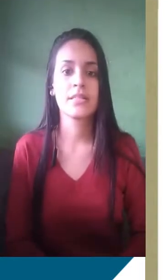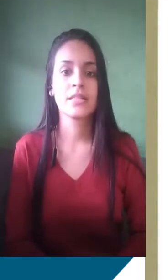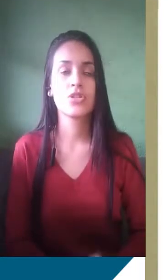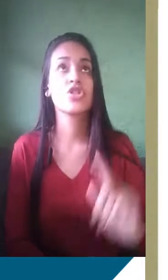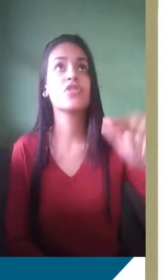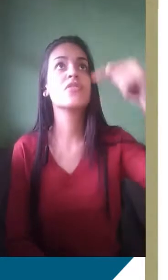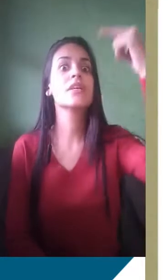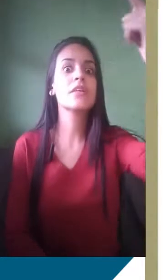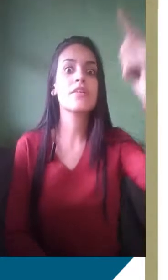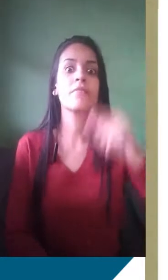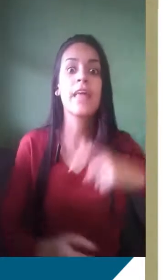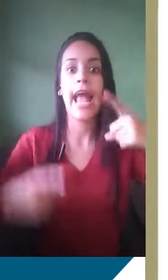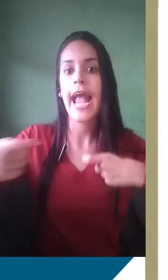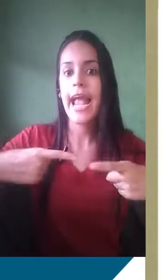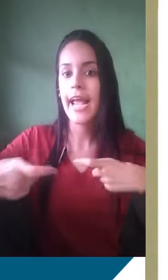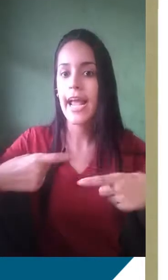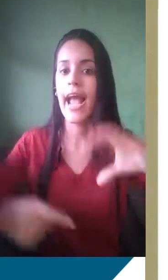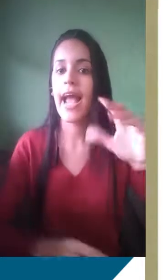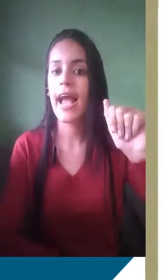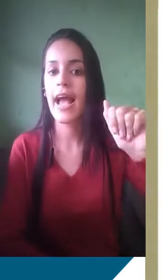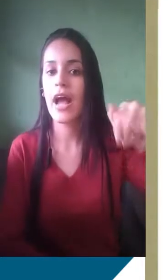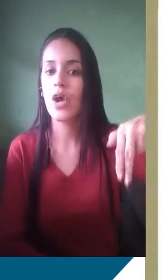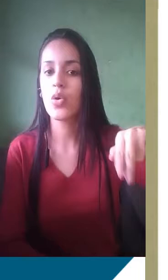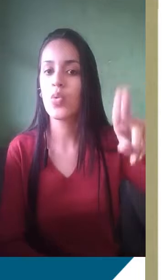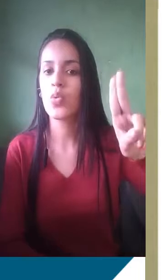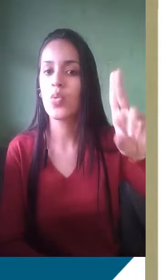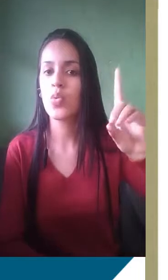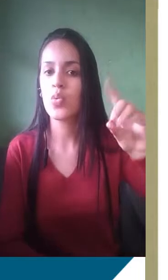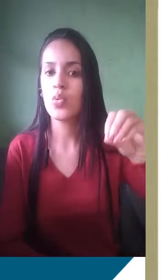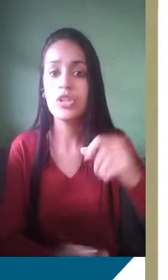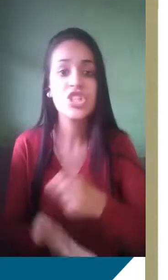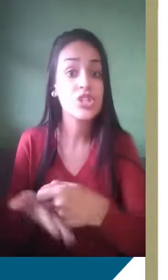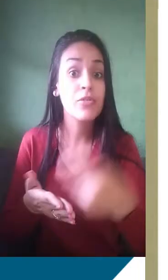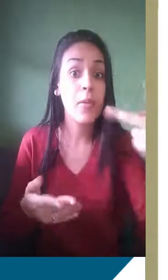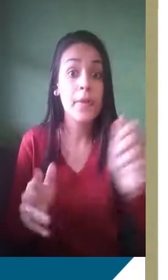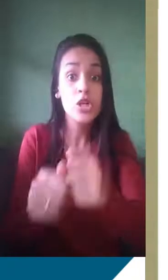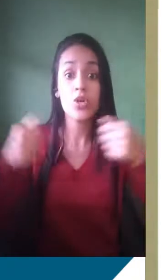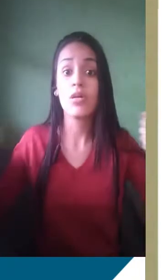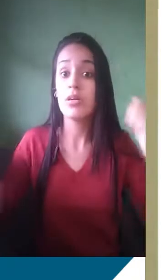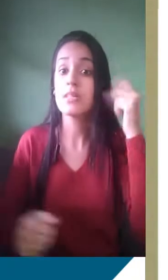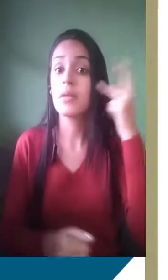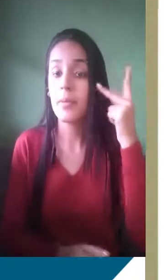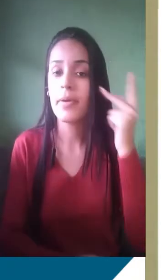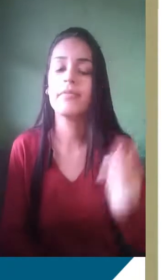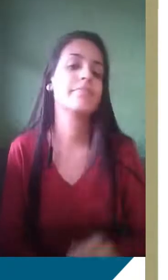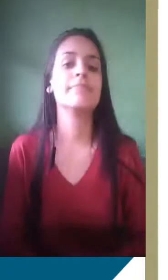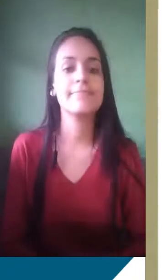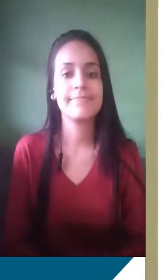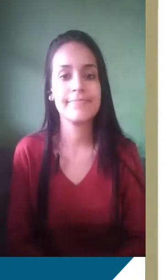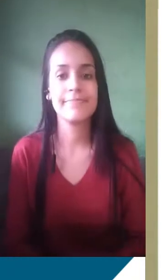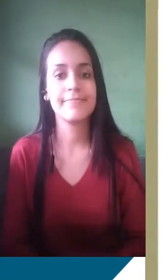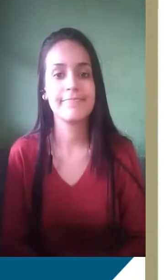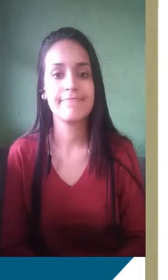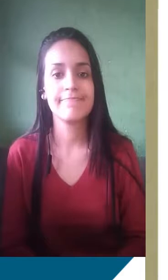diversos relatos sobre a Guerra de Canudos ao jornal O Estado de São Paulo. Entre eles se encontra o